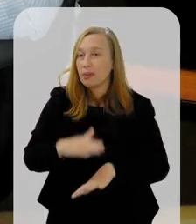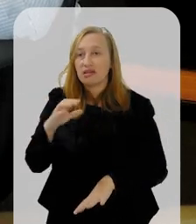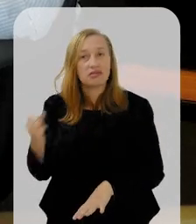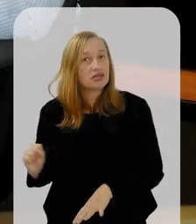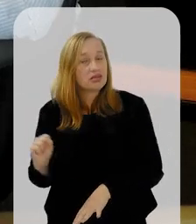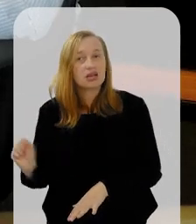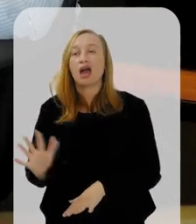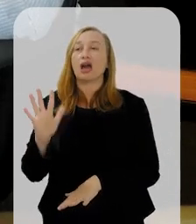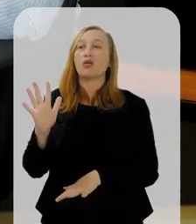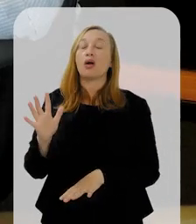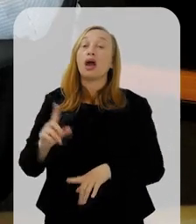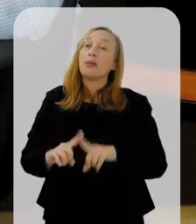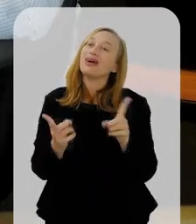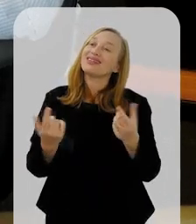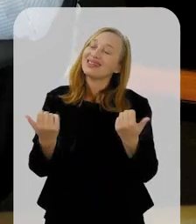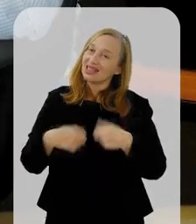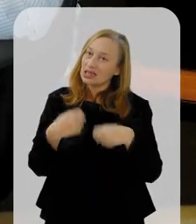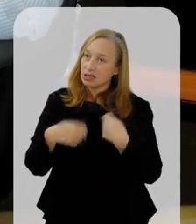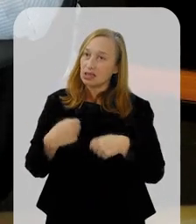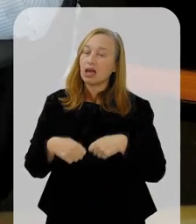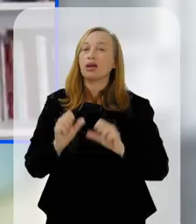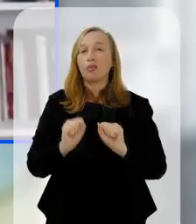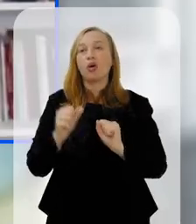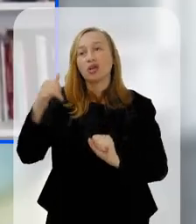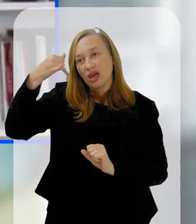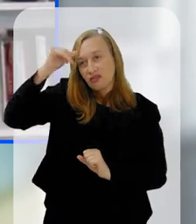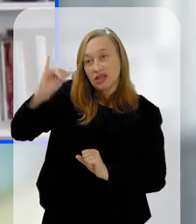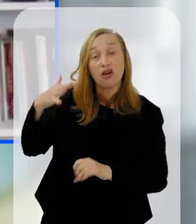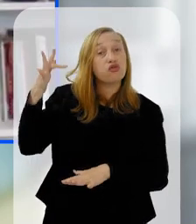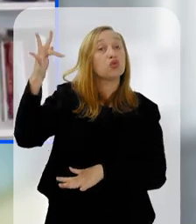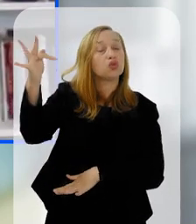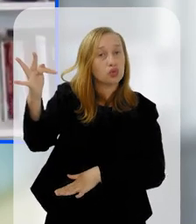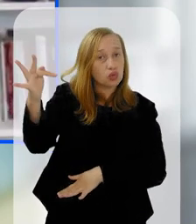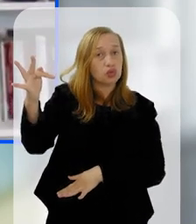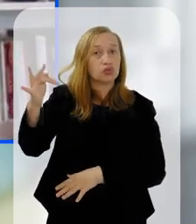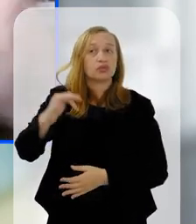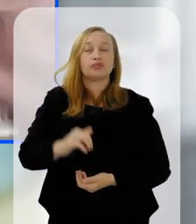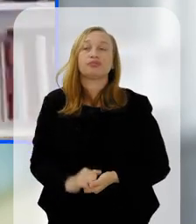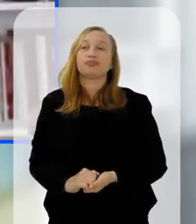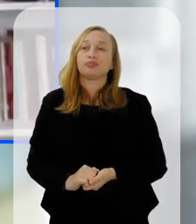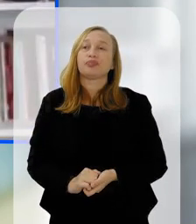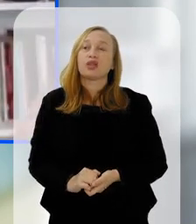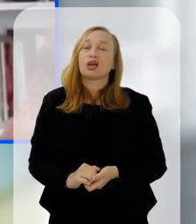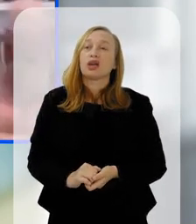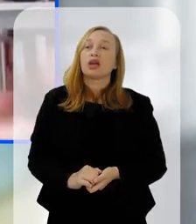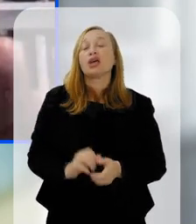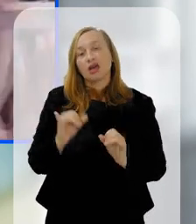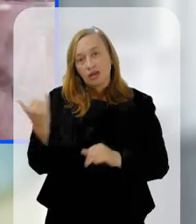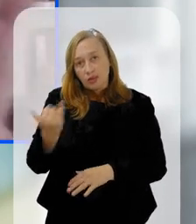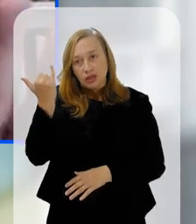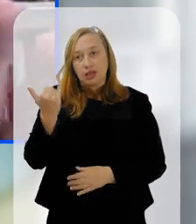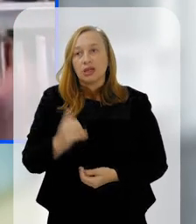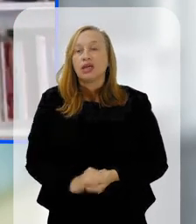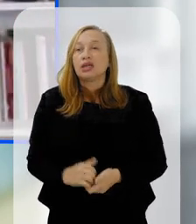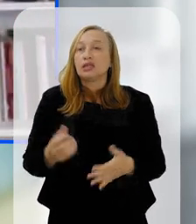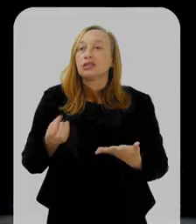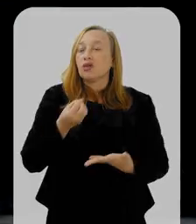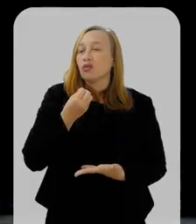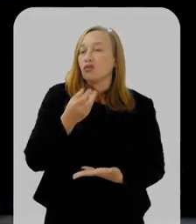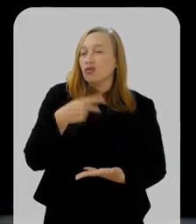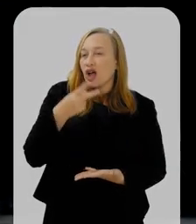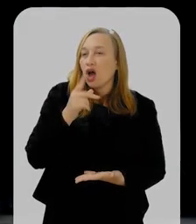do que simplesmente Claro. reconstruir, mas é necessária, porque é o que pode evitar novos prejuízos e novas perdas de vidas. Então é